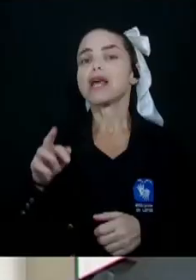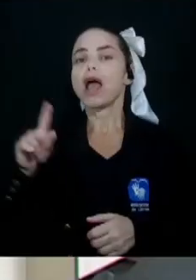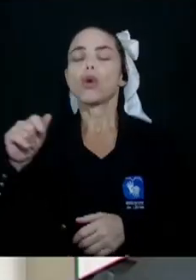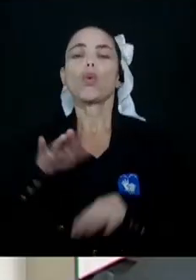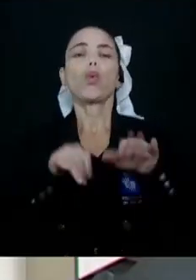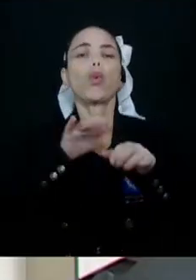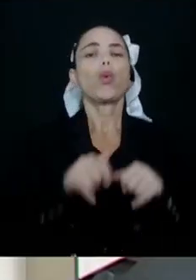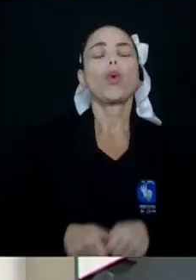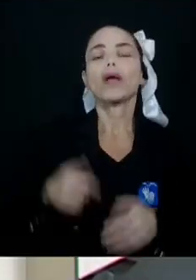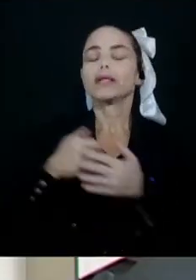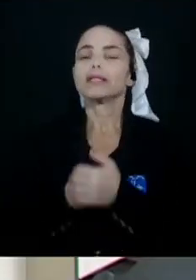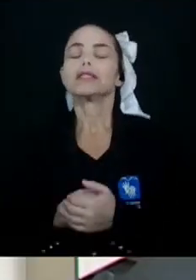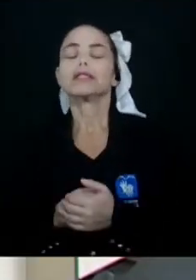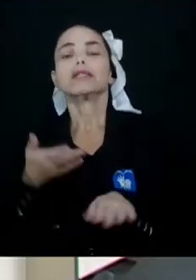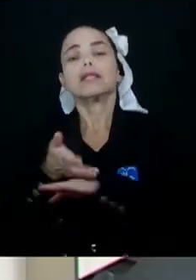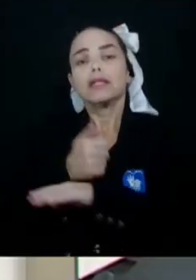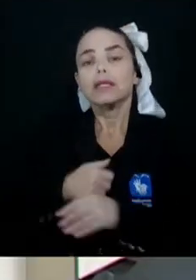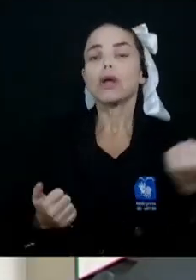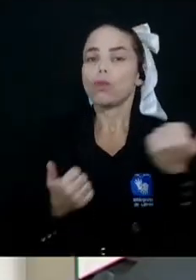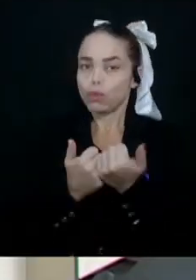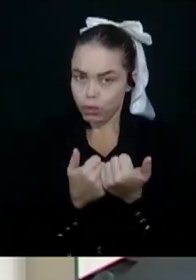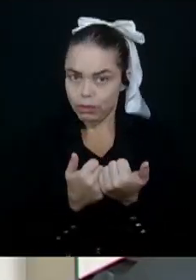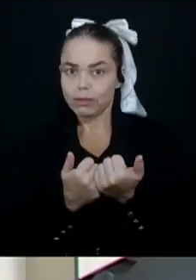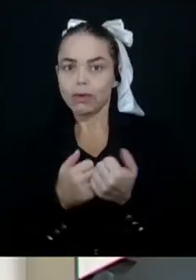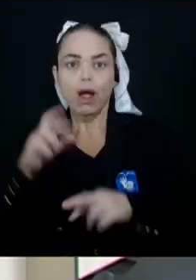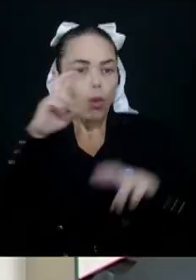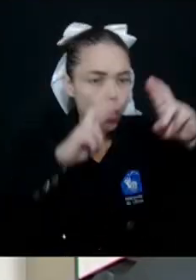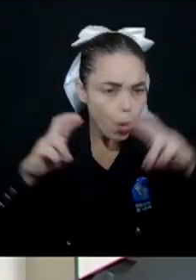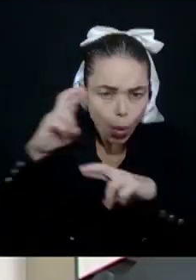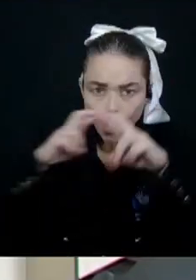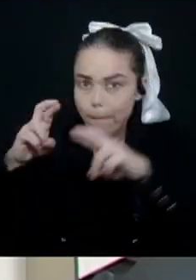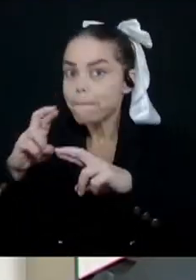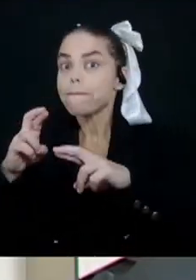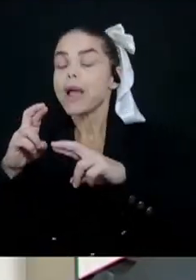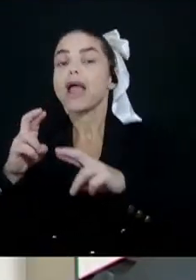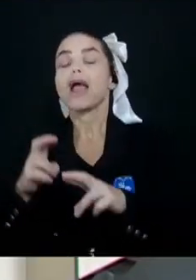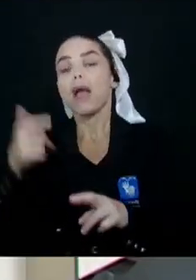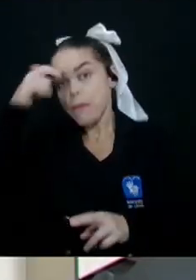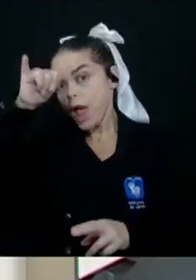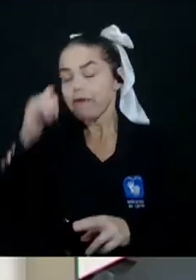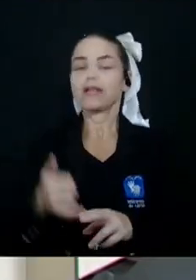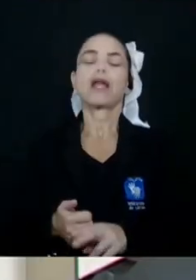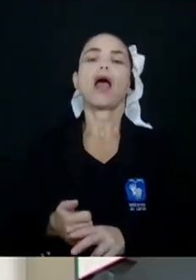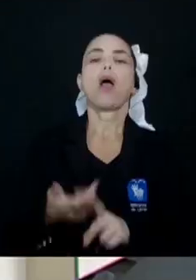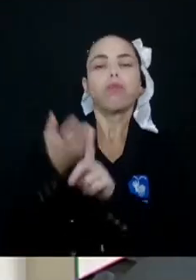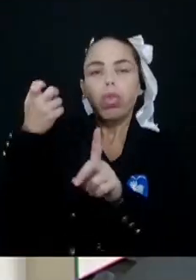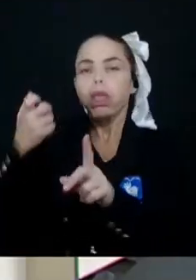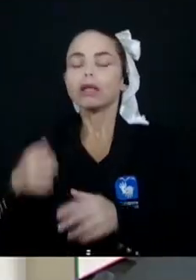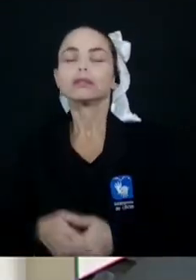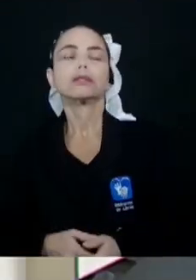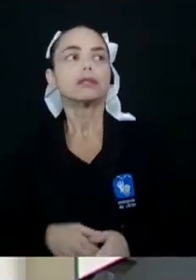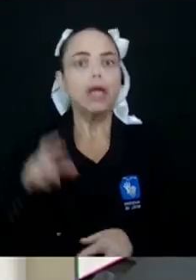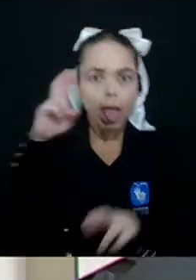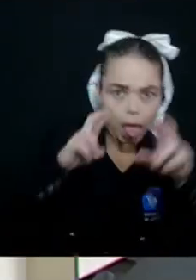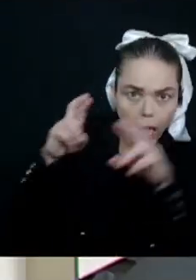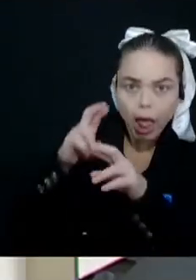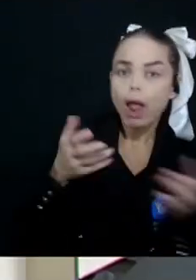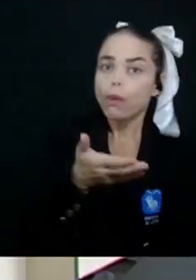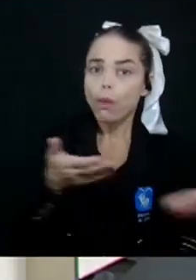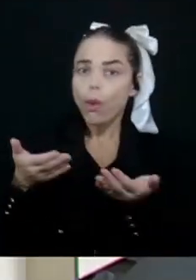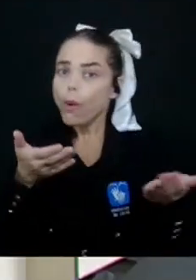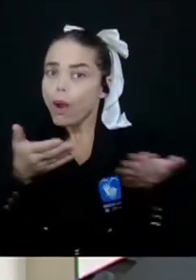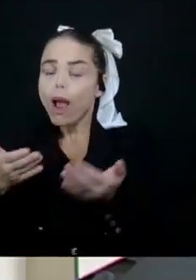antes de tudo, ele ajuda na fiscalização das eleições, Ele é aquela pessoa que está ali recebendo os eleitores, recebendo